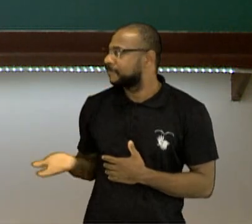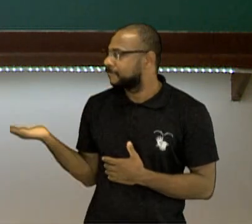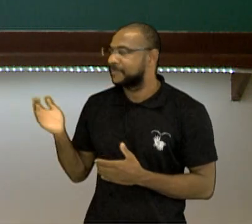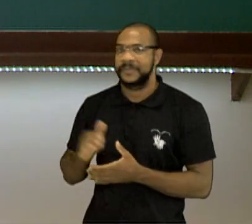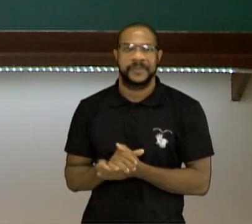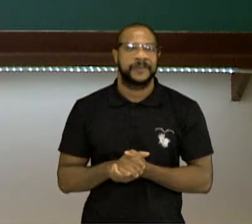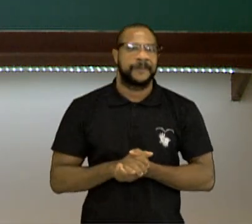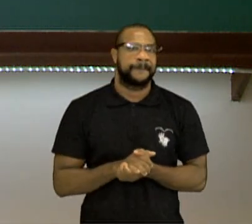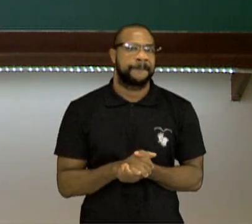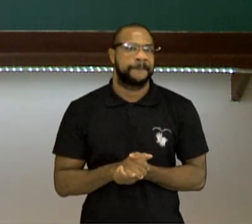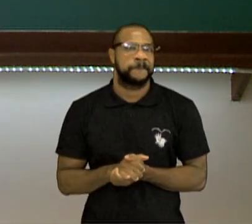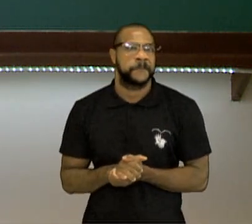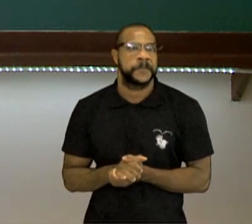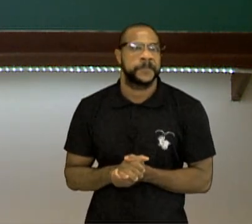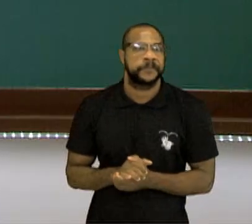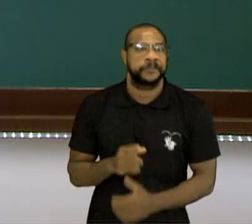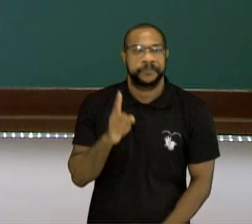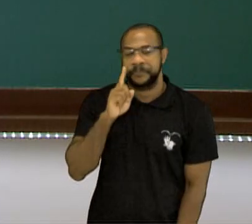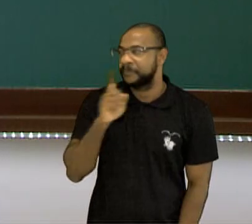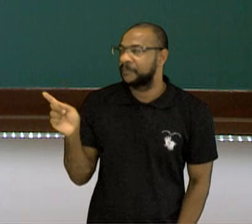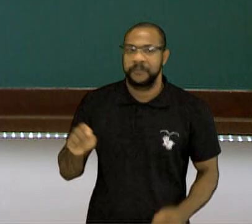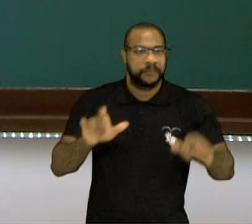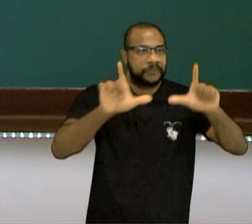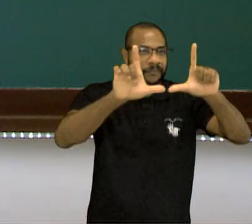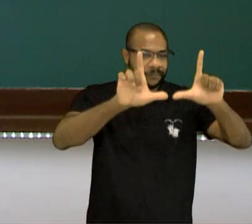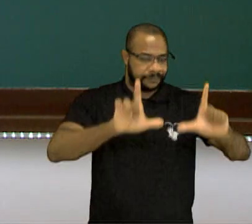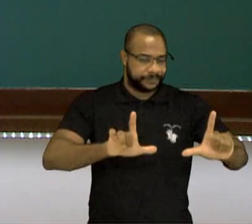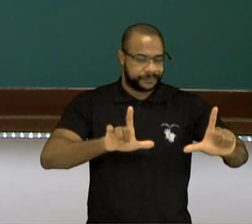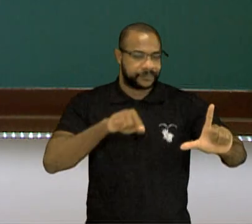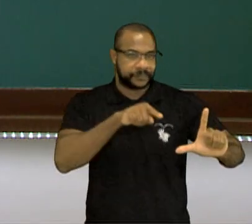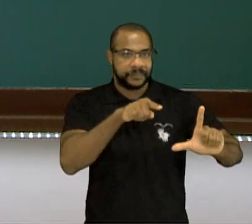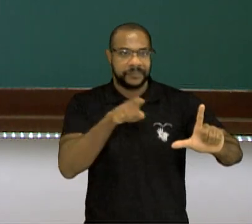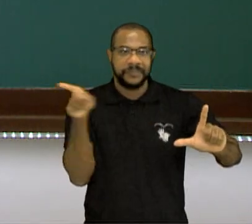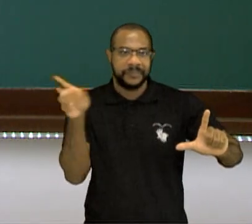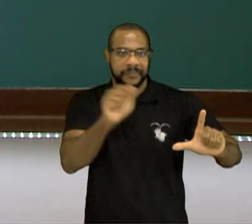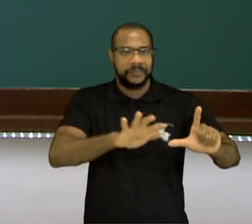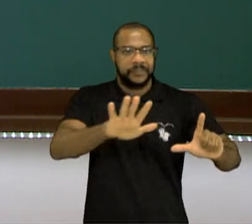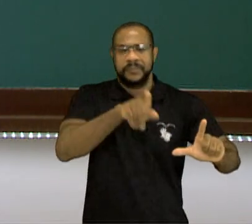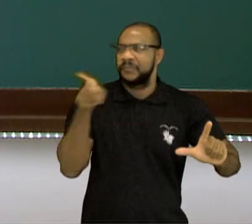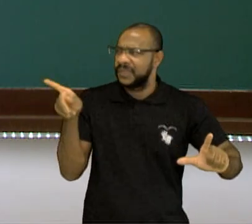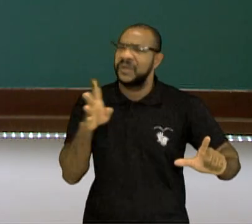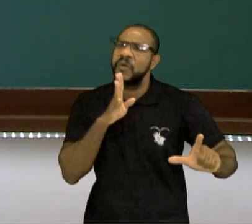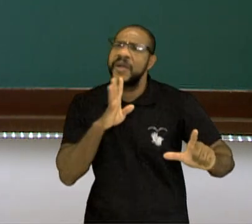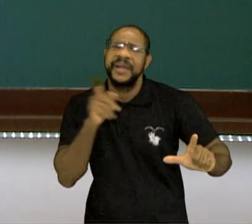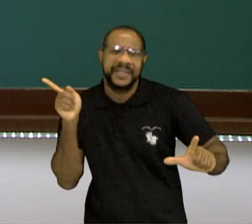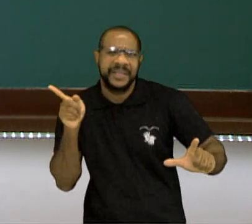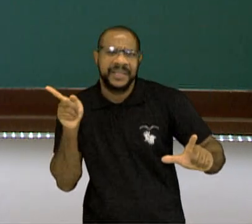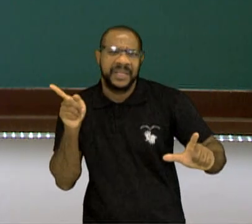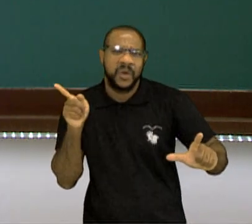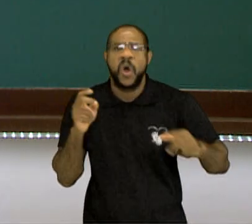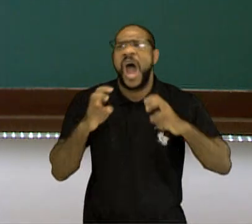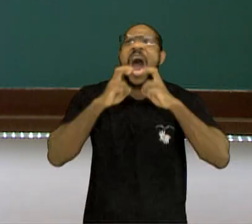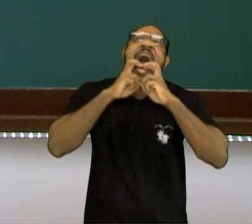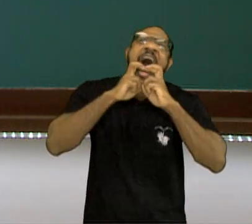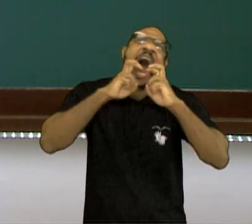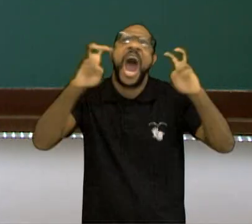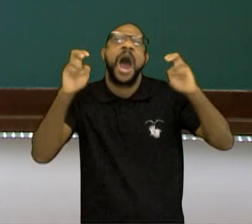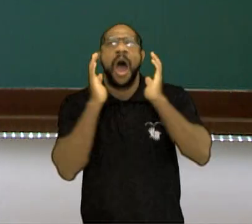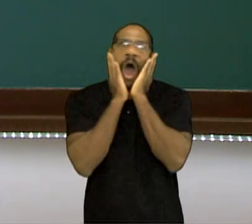Bom, esse quadro, tenho certeza que você conhece, não é mesmo? O Grito,